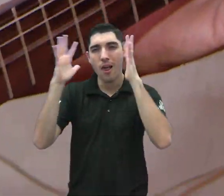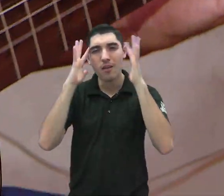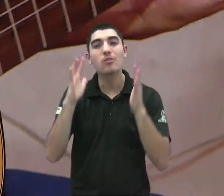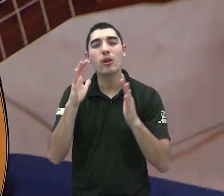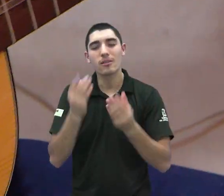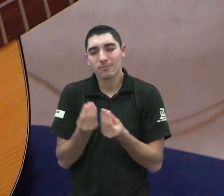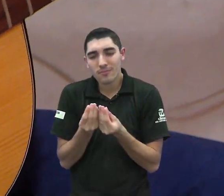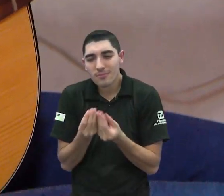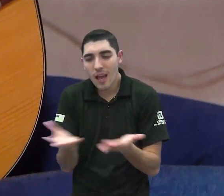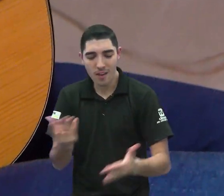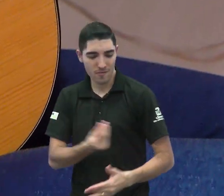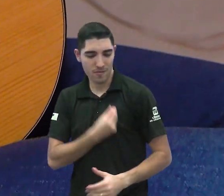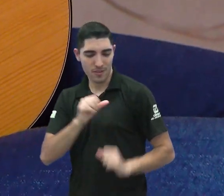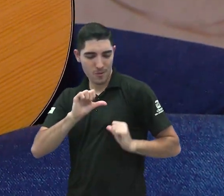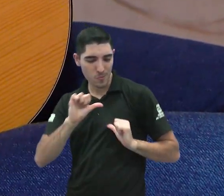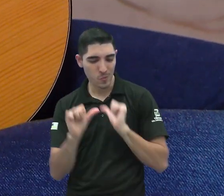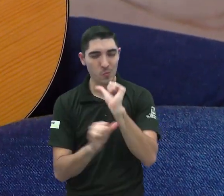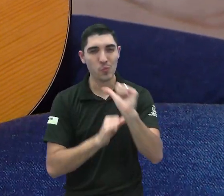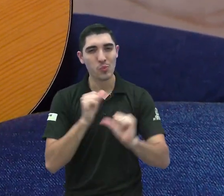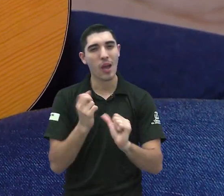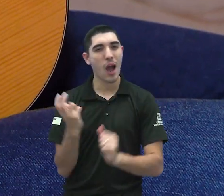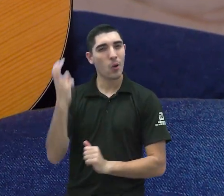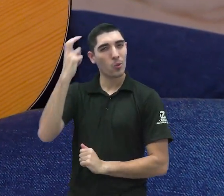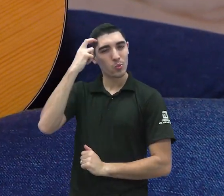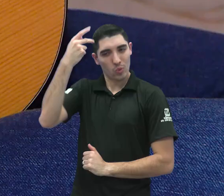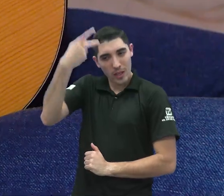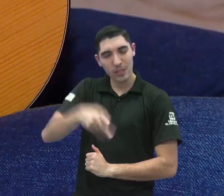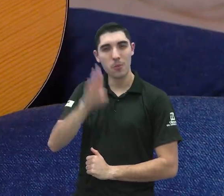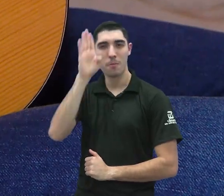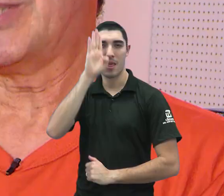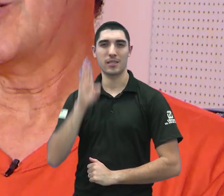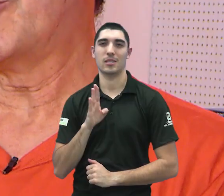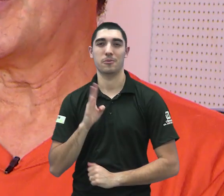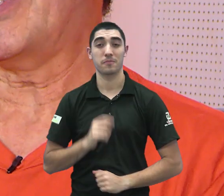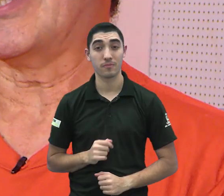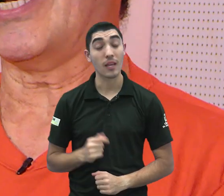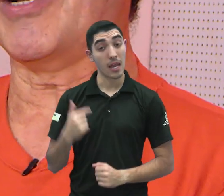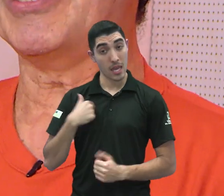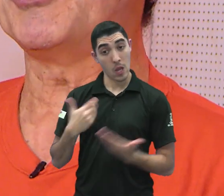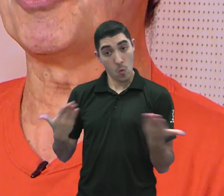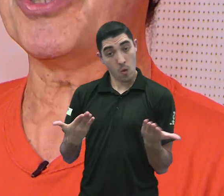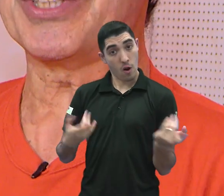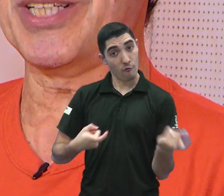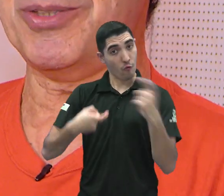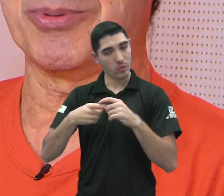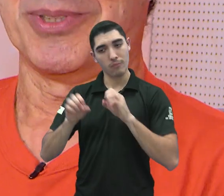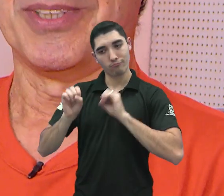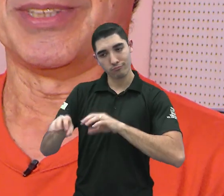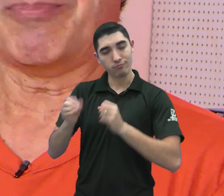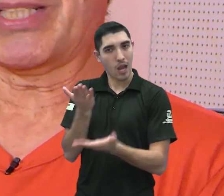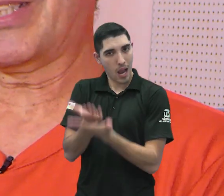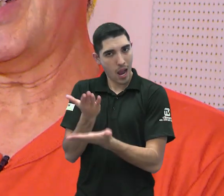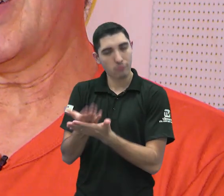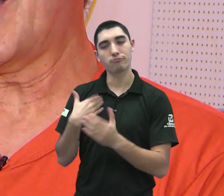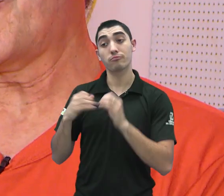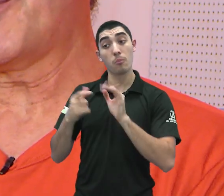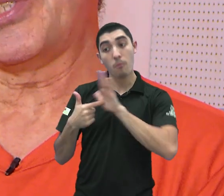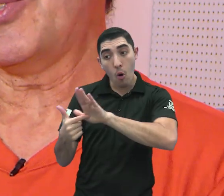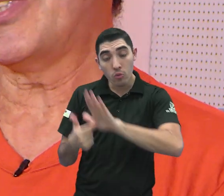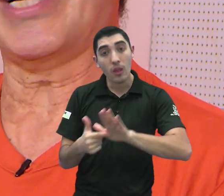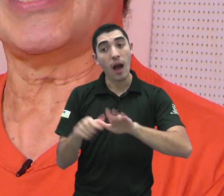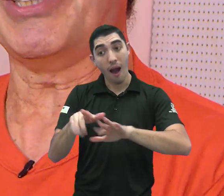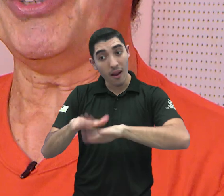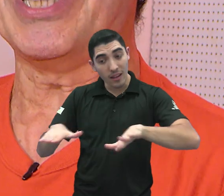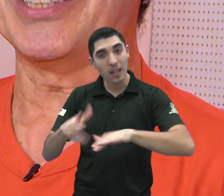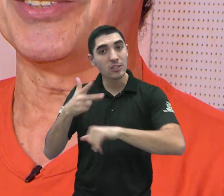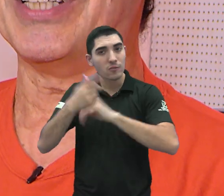poder transformador da cultura popular brasileira. Esse ano eu voltei a dar aula e eu estou mostrando, né, para as crianças os